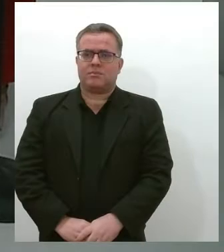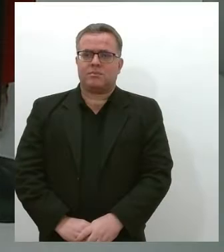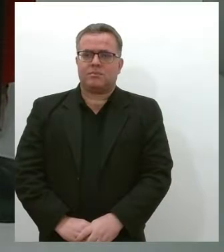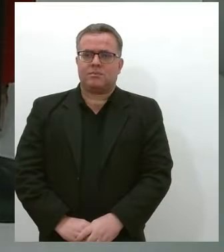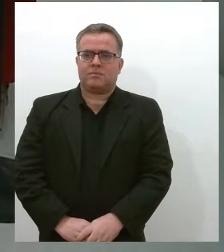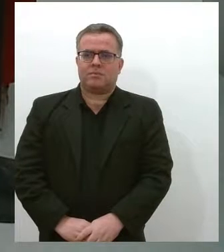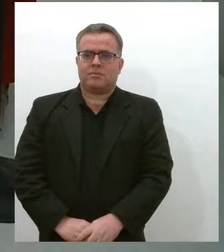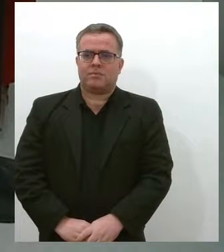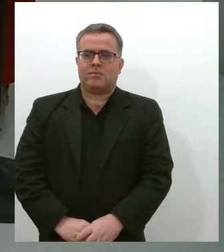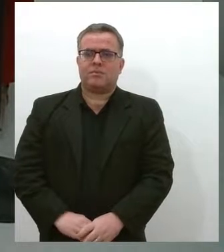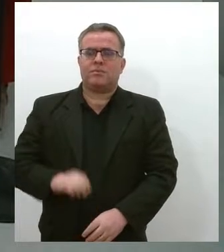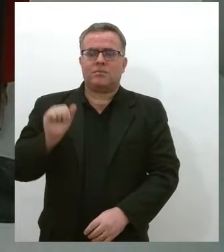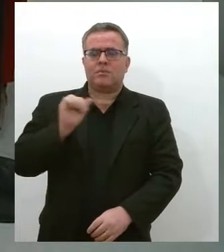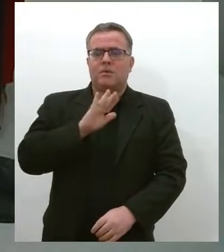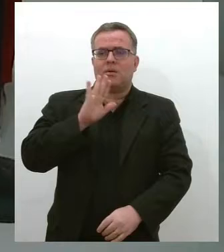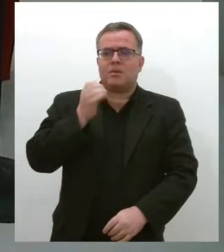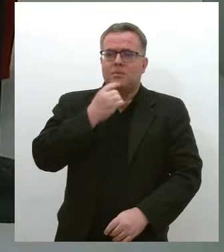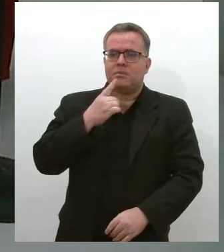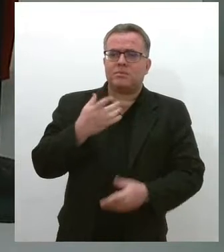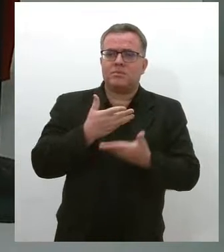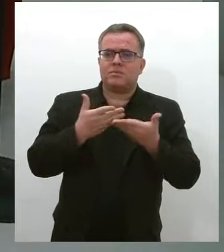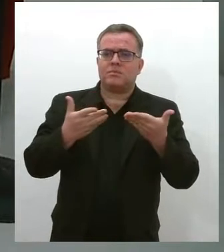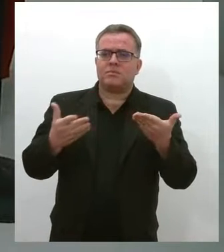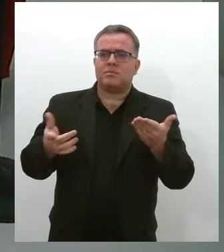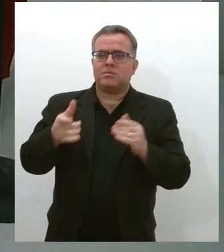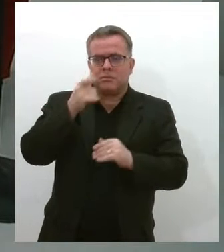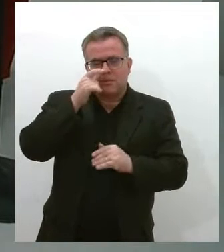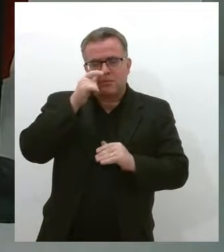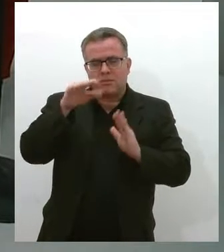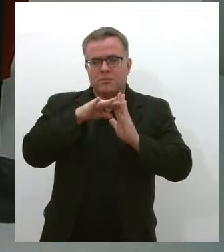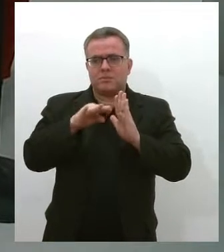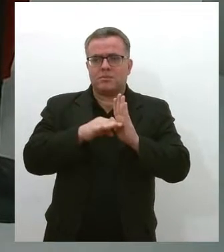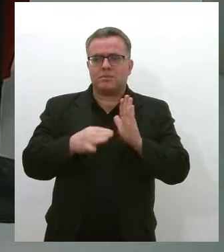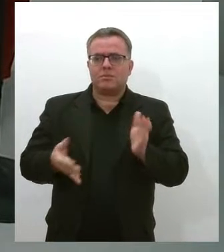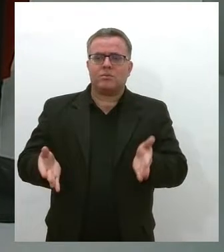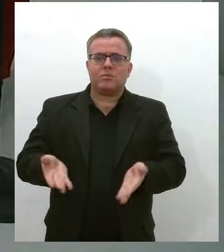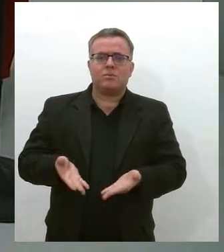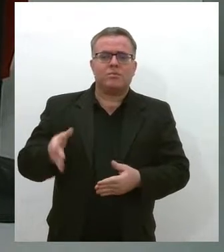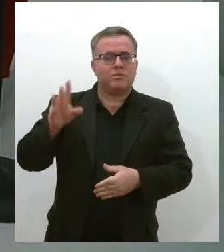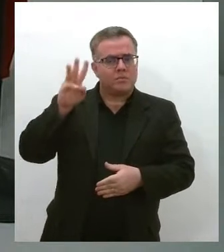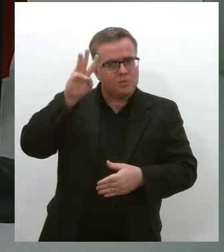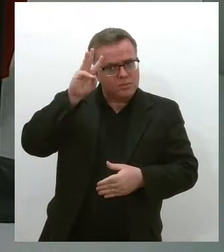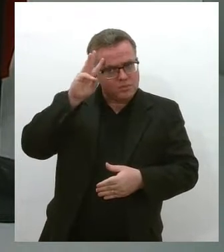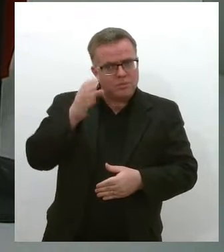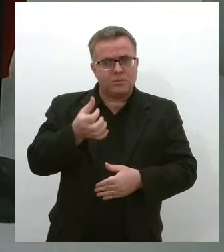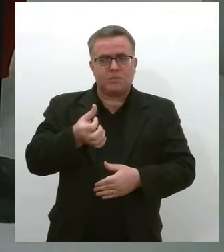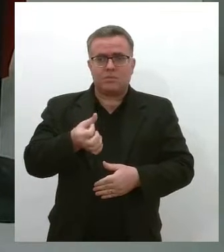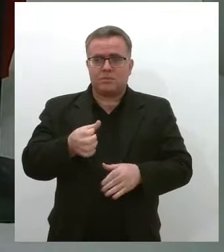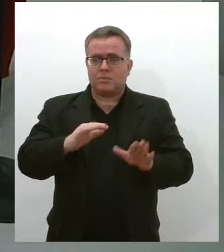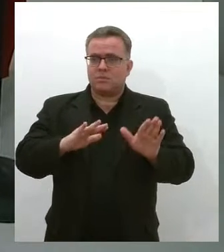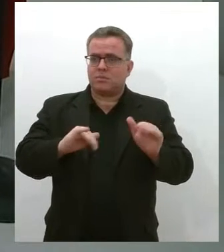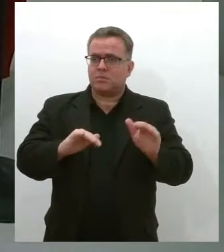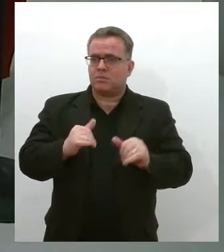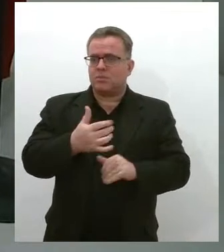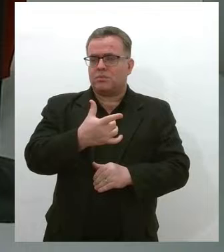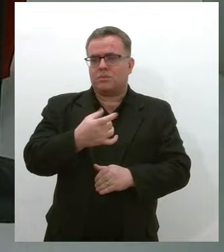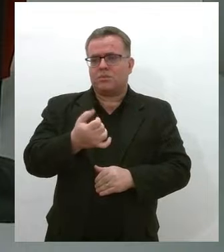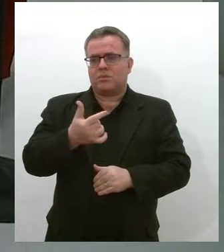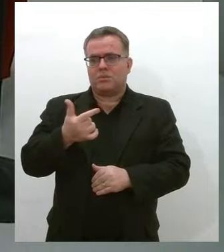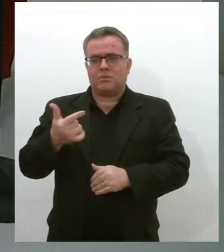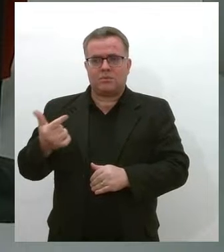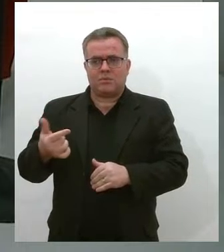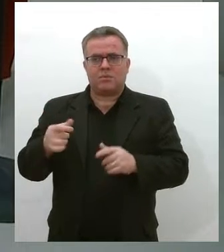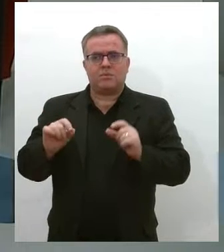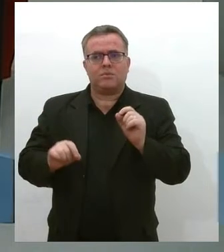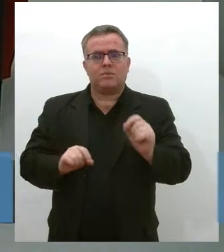bom dia para você que acompanha a nossa programação. Hoje é terça-feira, 6 de setembro de 2022. O programa Congresso em